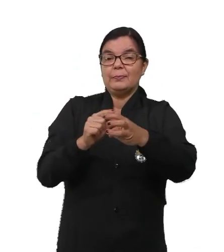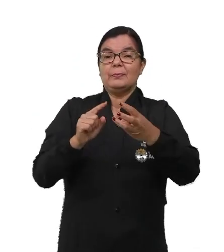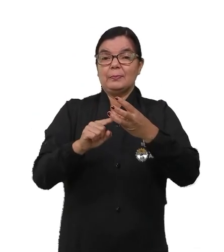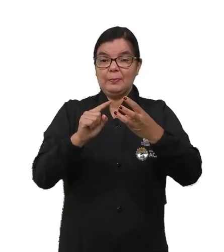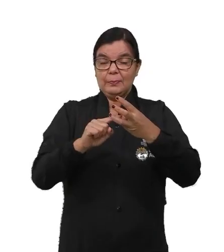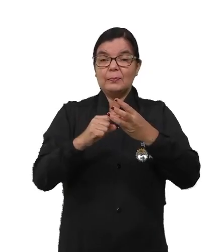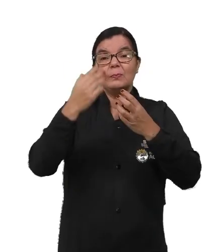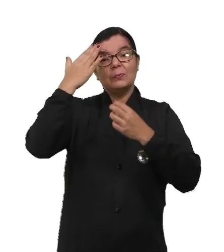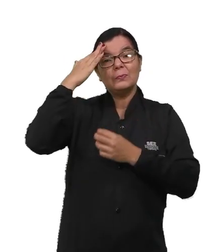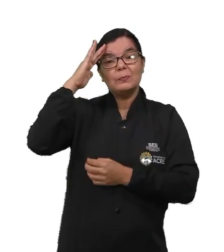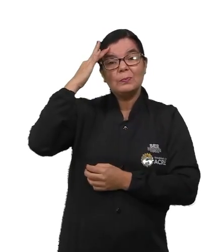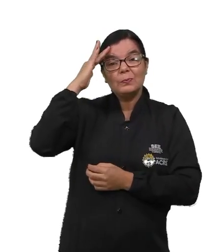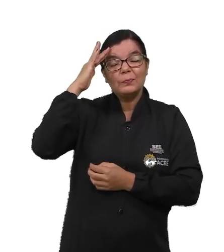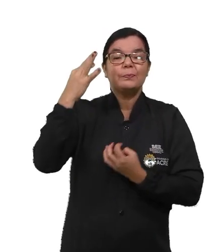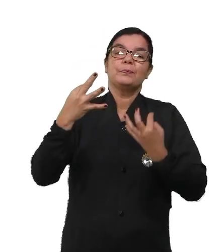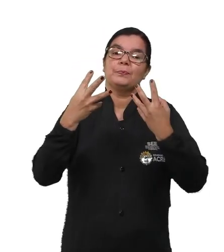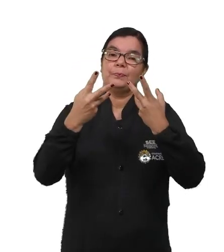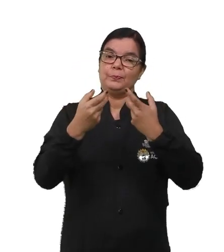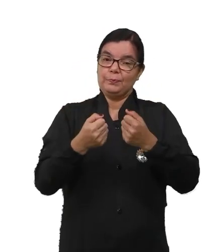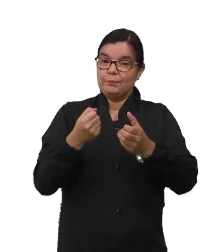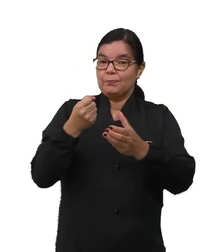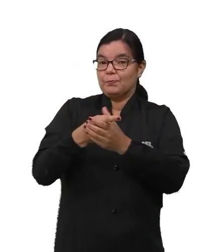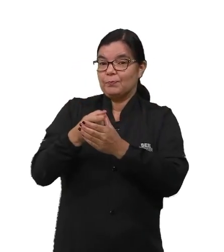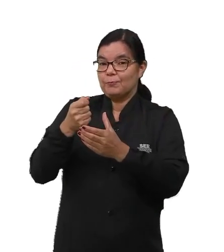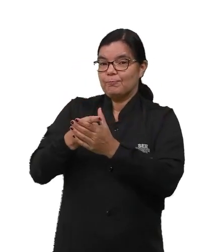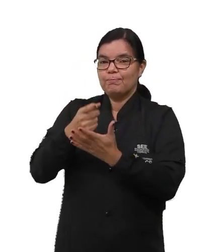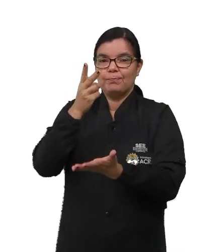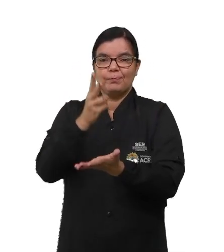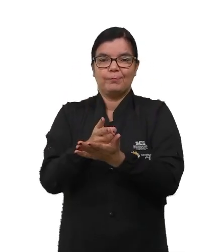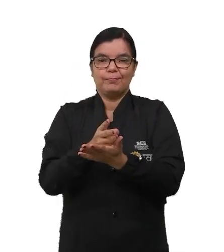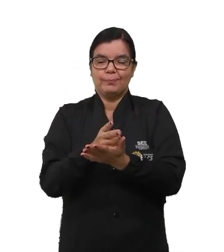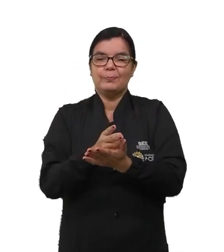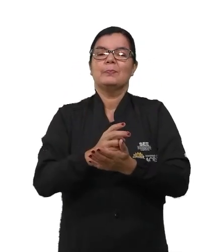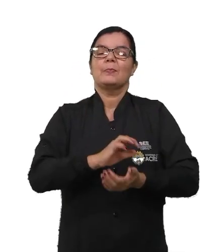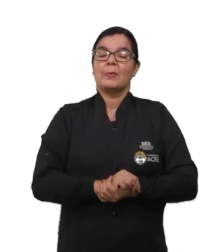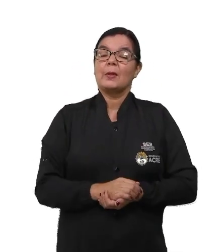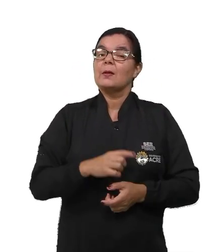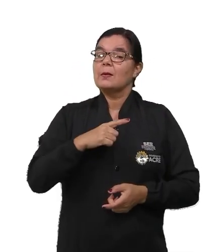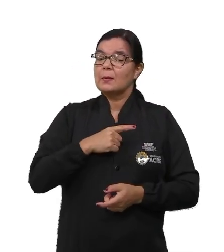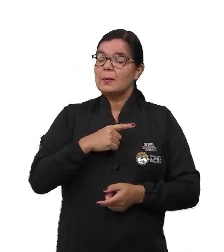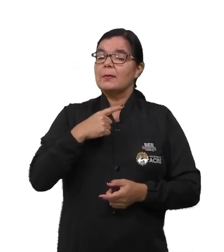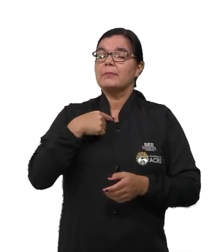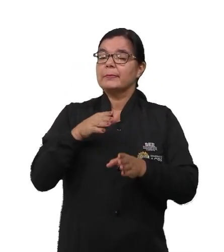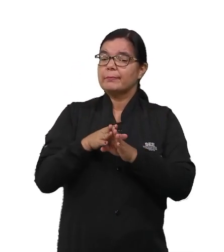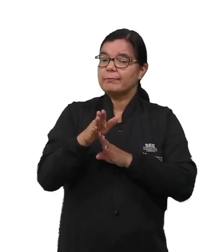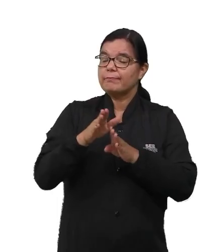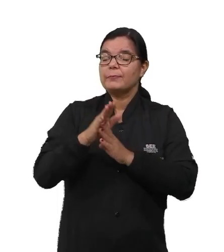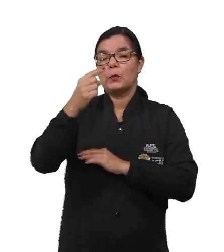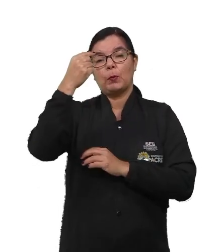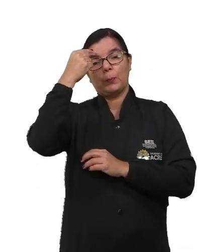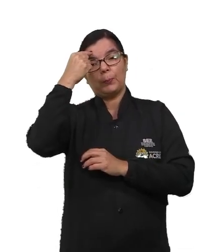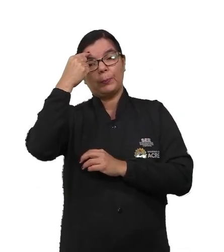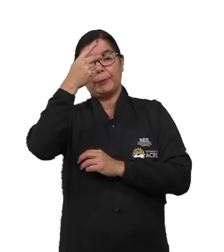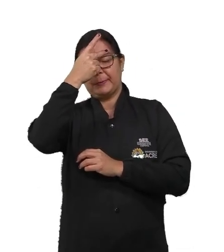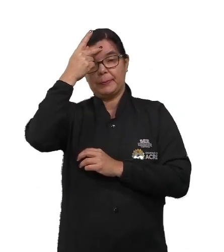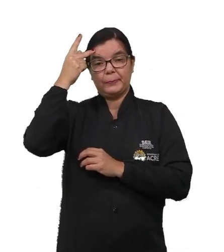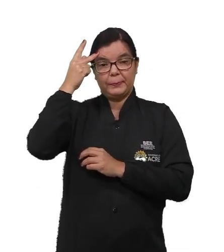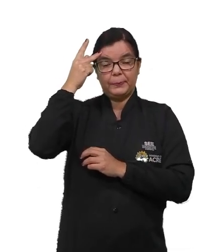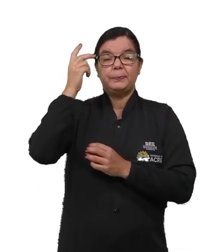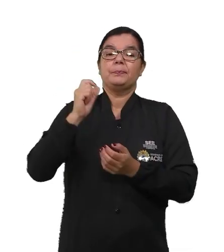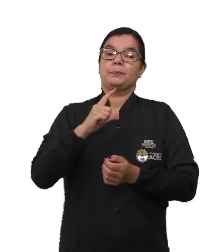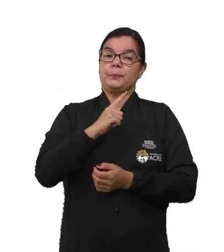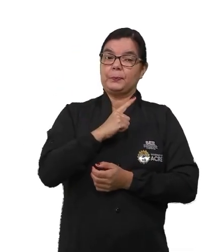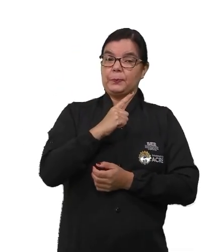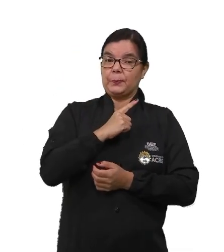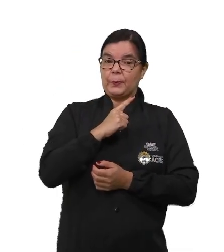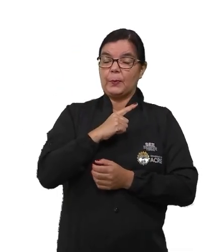aquela concepção do consumo constante, né, que vai orientando o pensar das pessoas. Aí